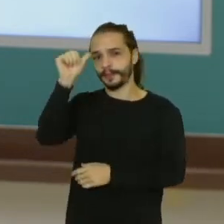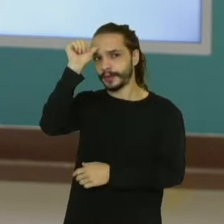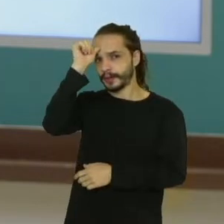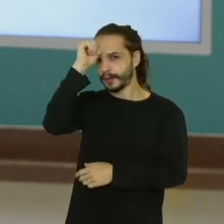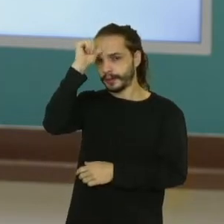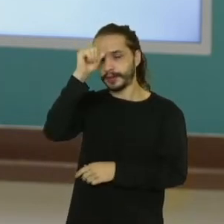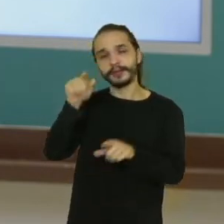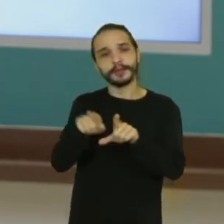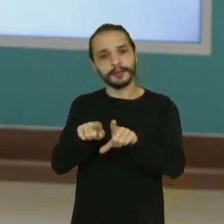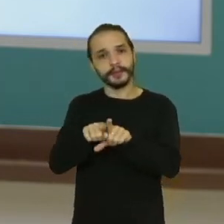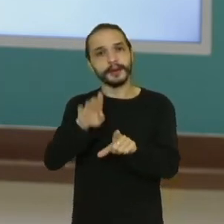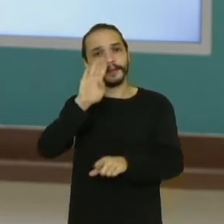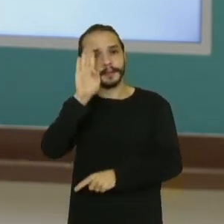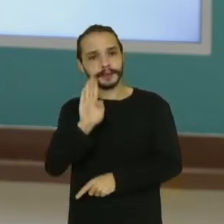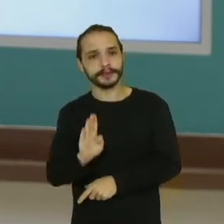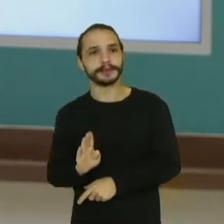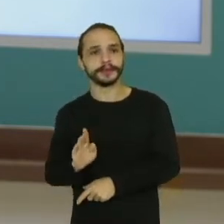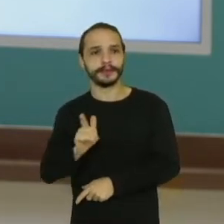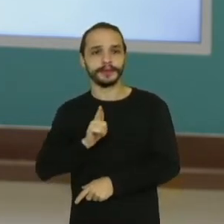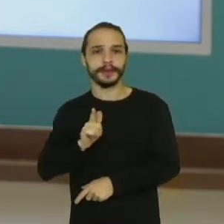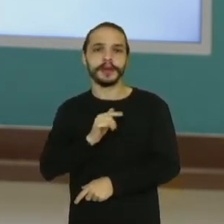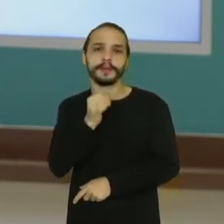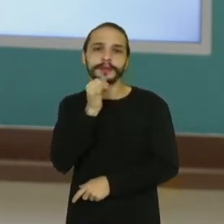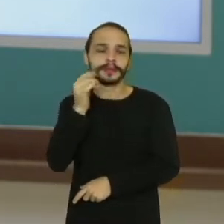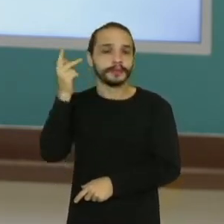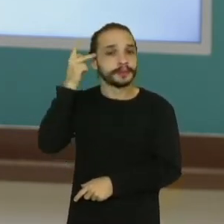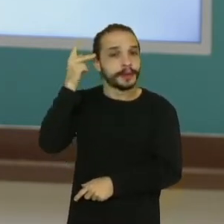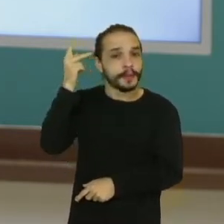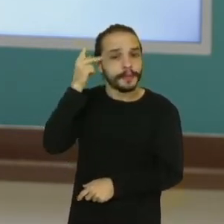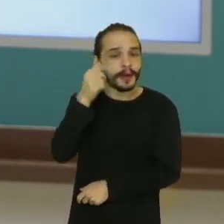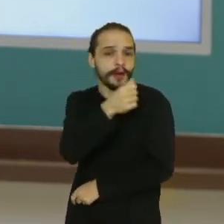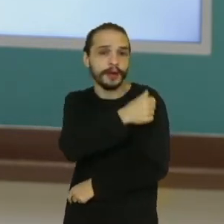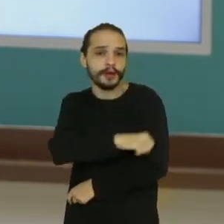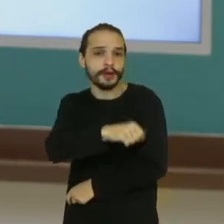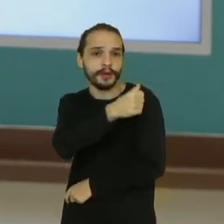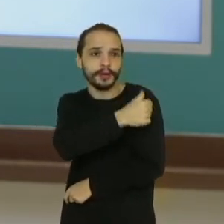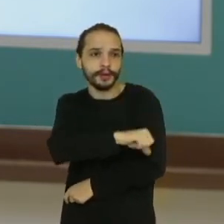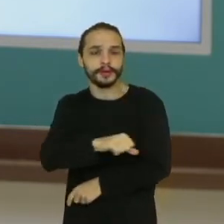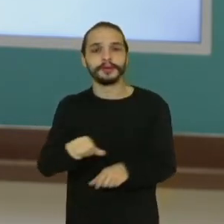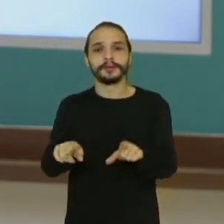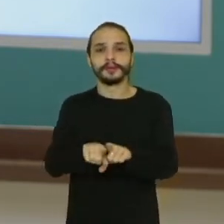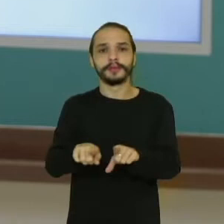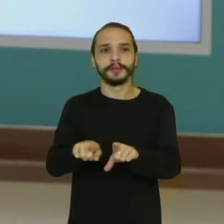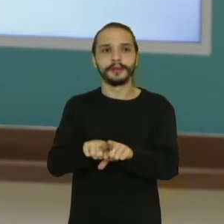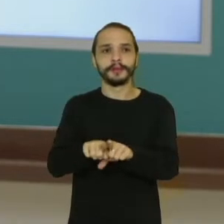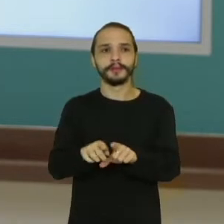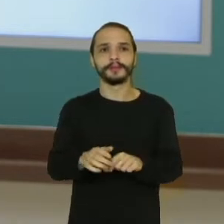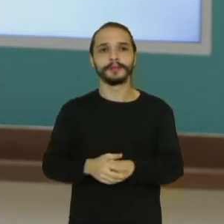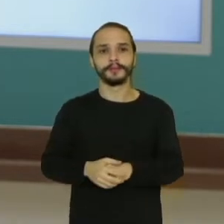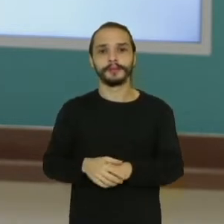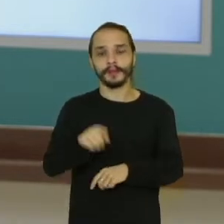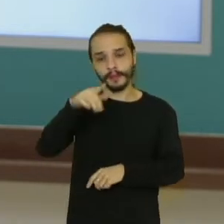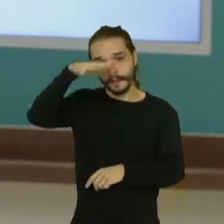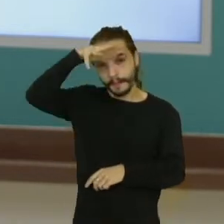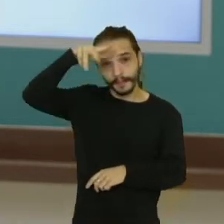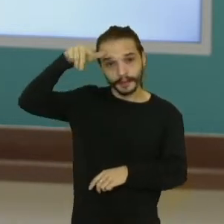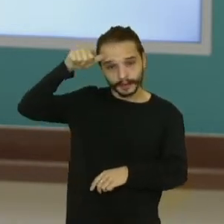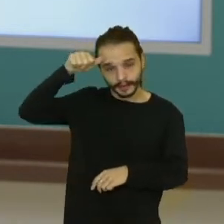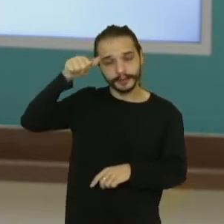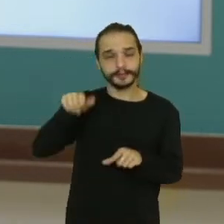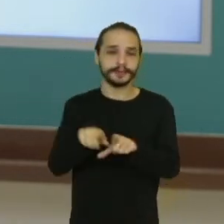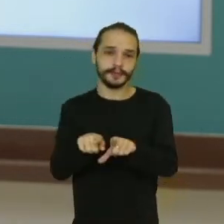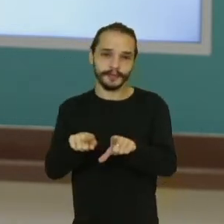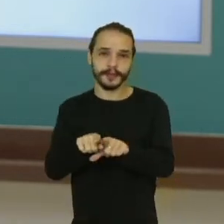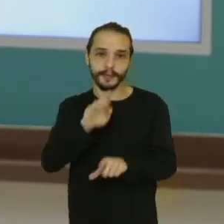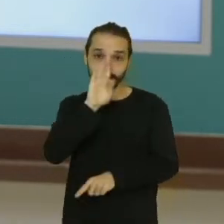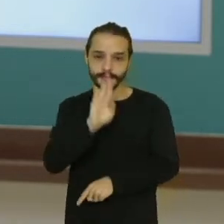no Brasil, né, alguns polos, como por exemplo São Paulo, Rio de Janeiro. Temos também em Manaus, no nosso